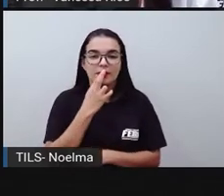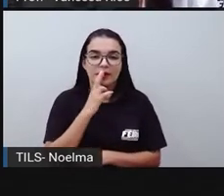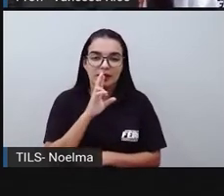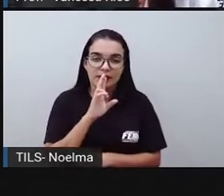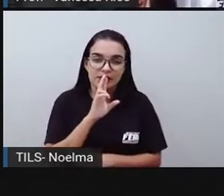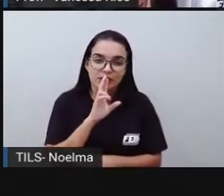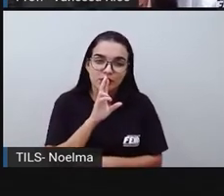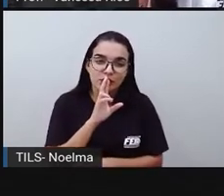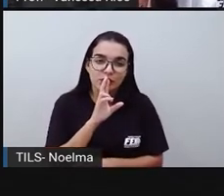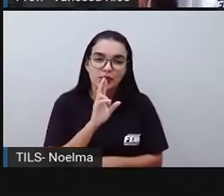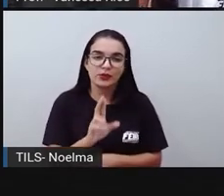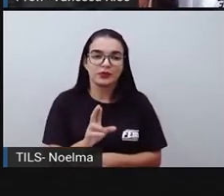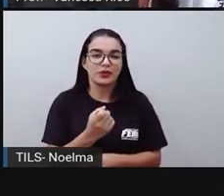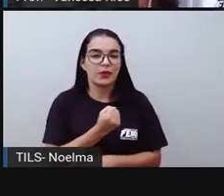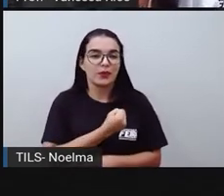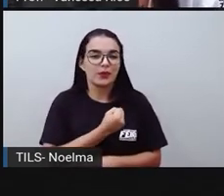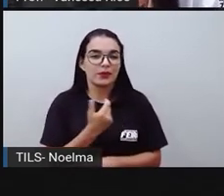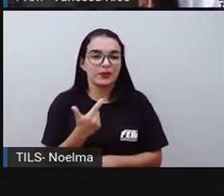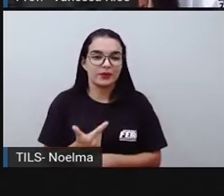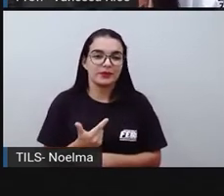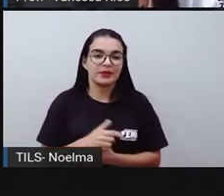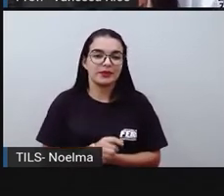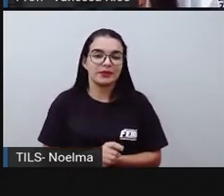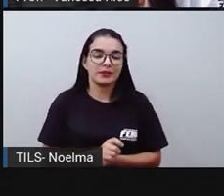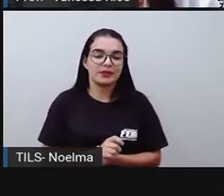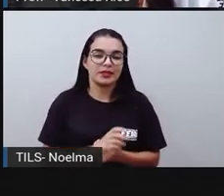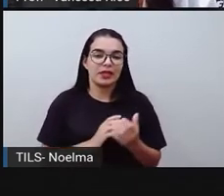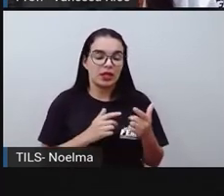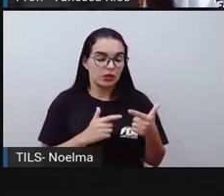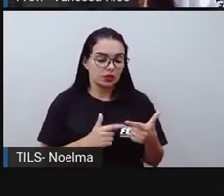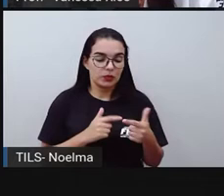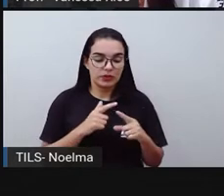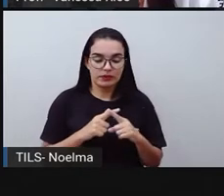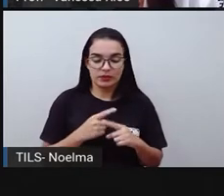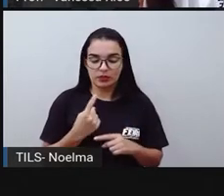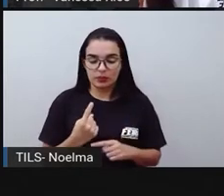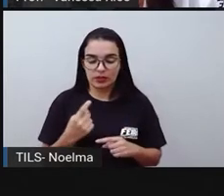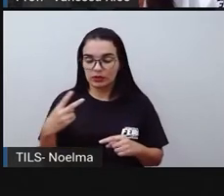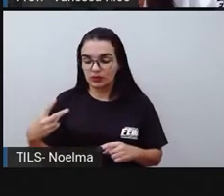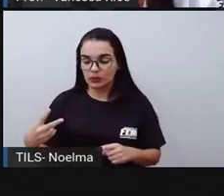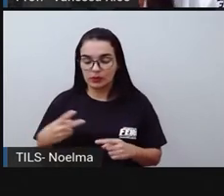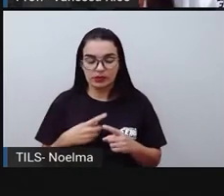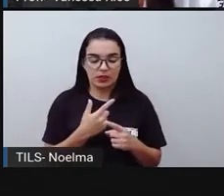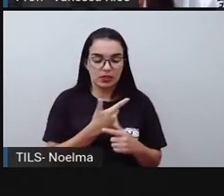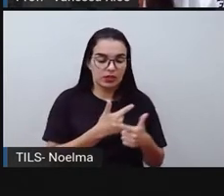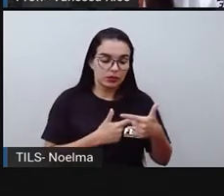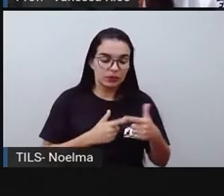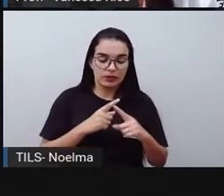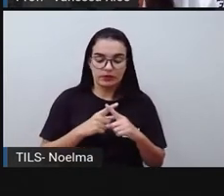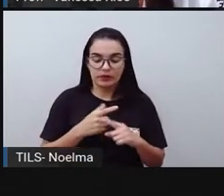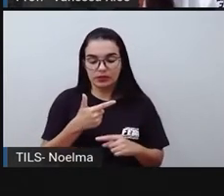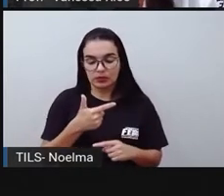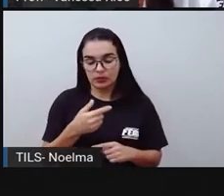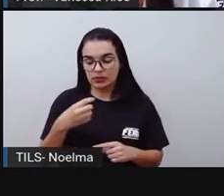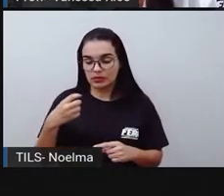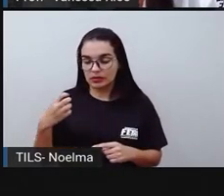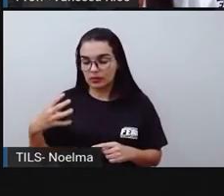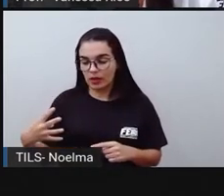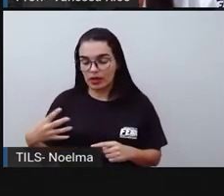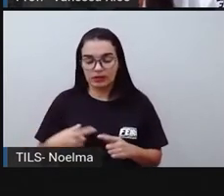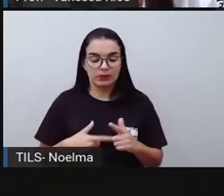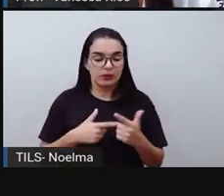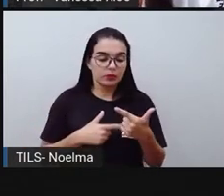da tabuada referente ao número 2. Então, duas vezes uma, duas. Duas vezes duas, quatro. 2 vezes 3,